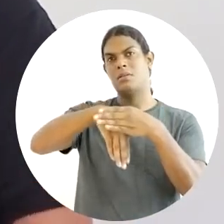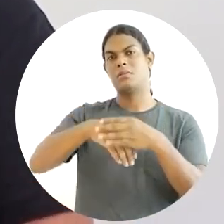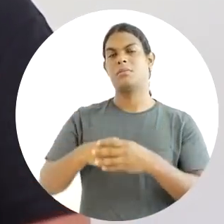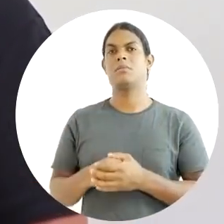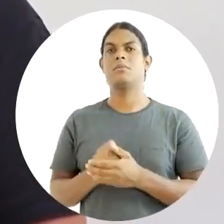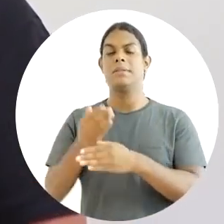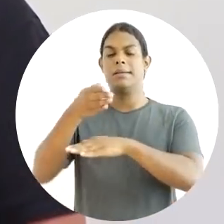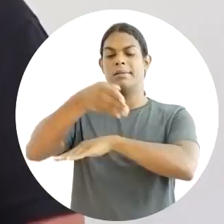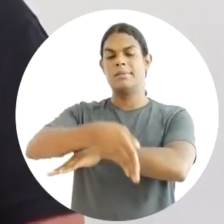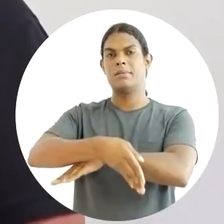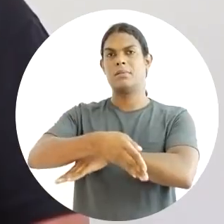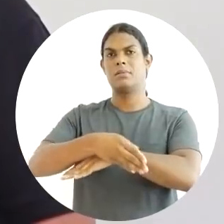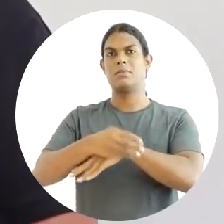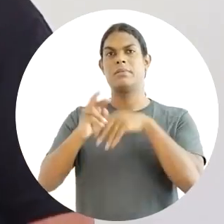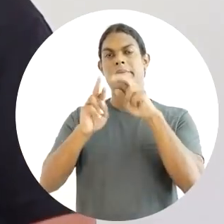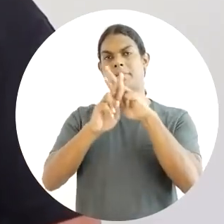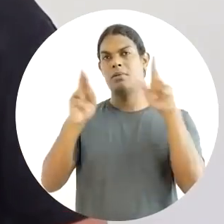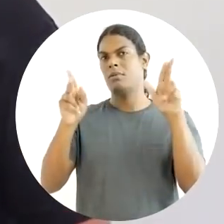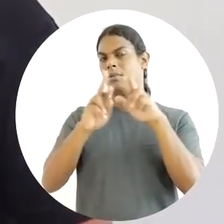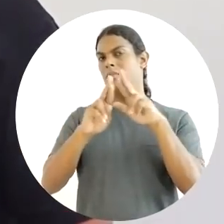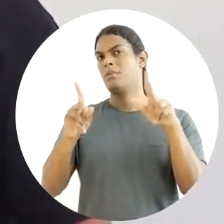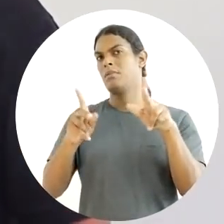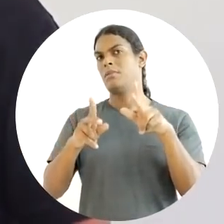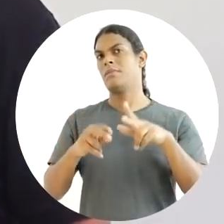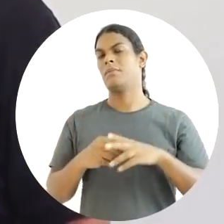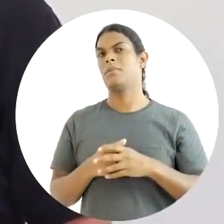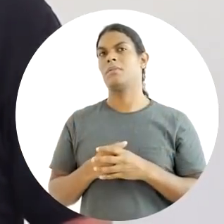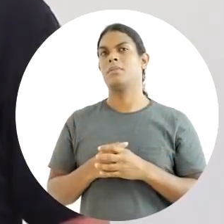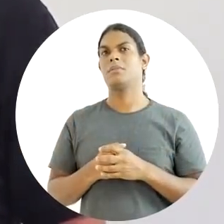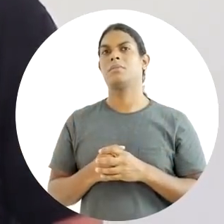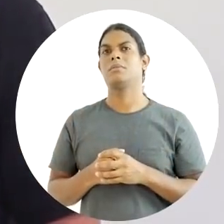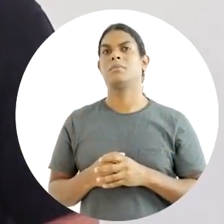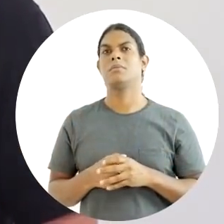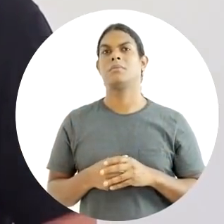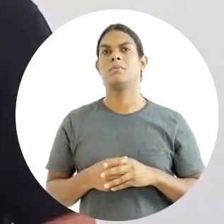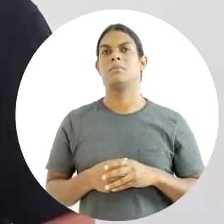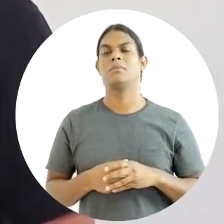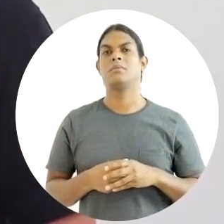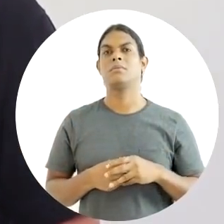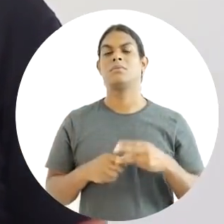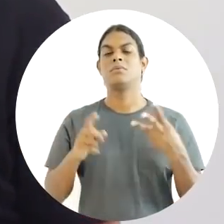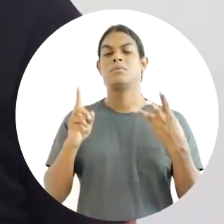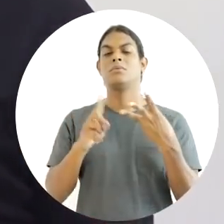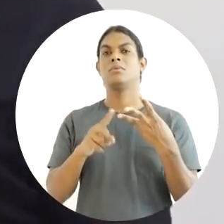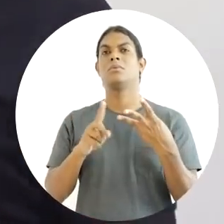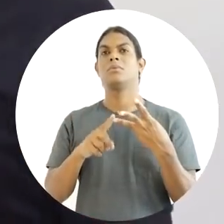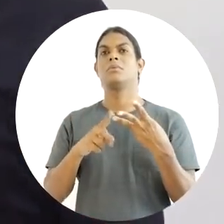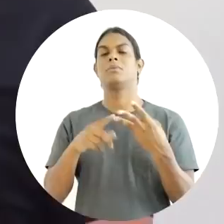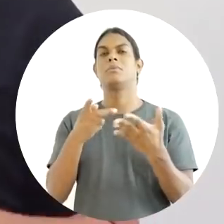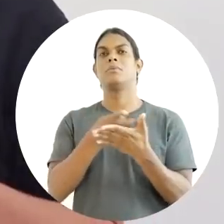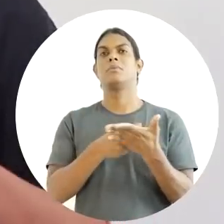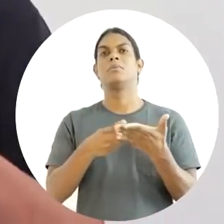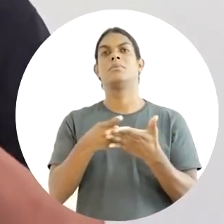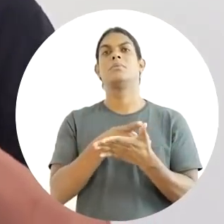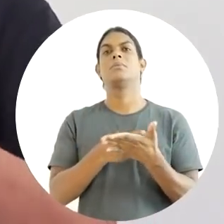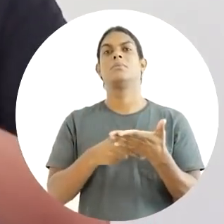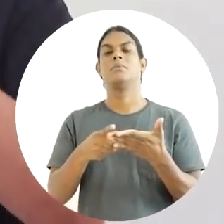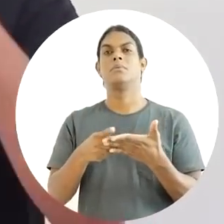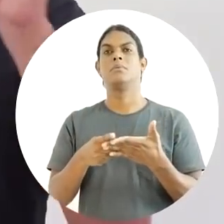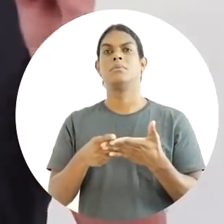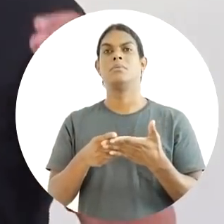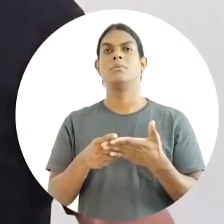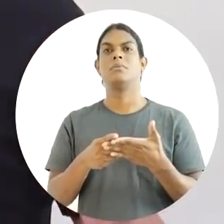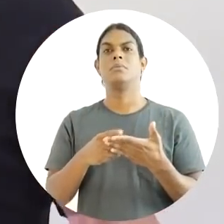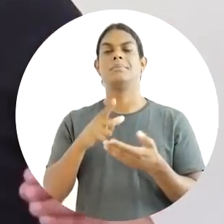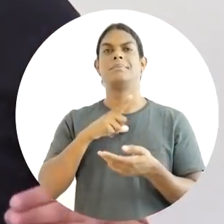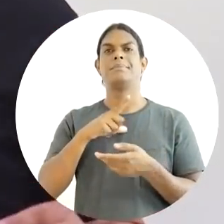um entrar, né? Um jeito melhor para a gente traduzir entrar. No terceiro quadrinho, que tem